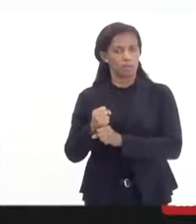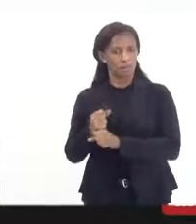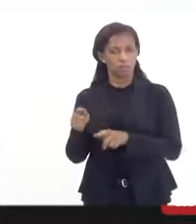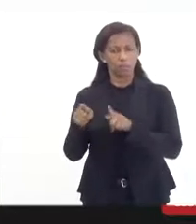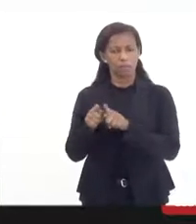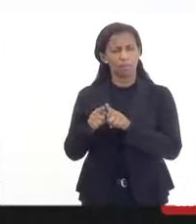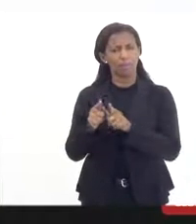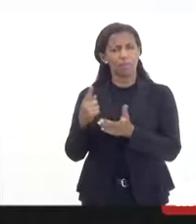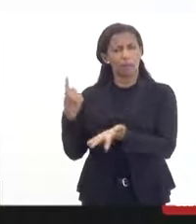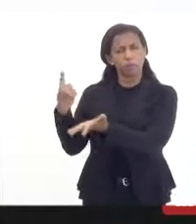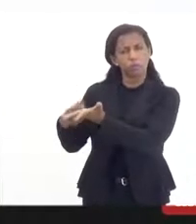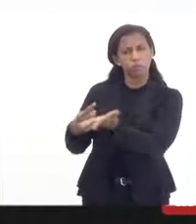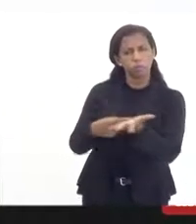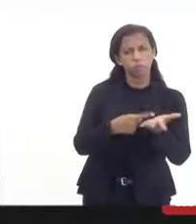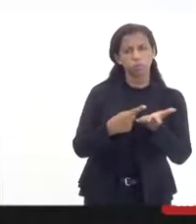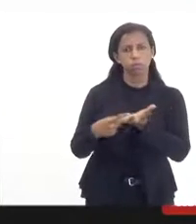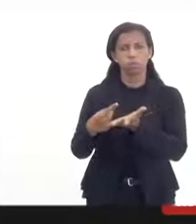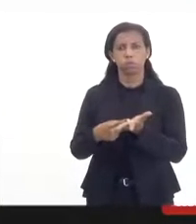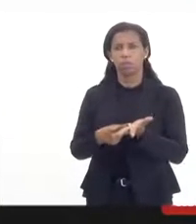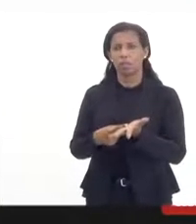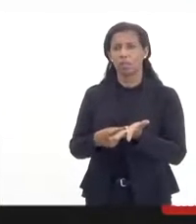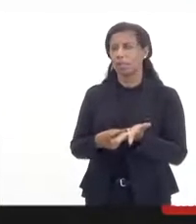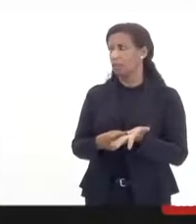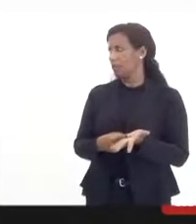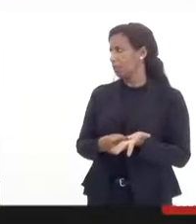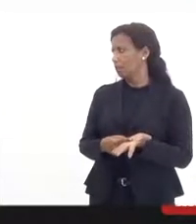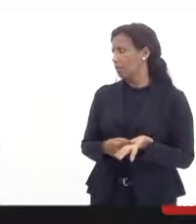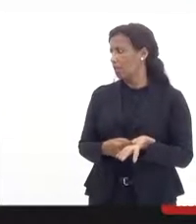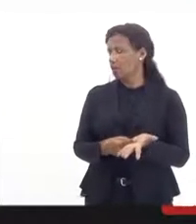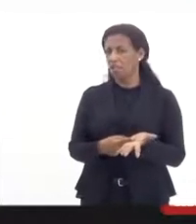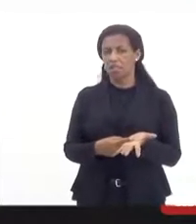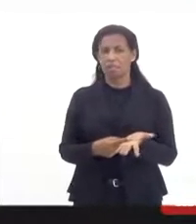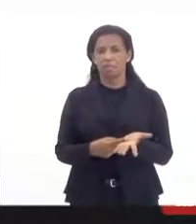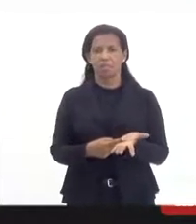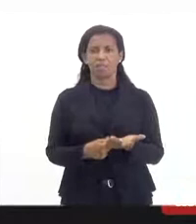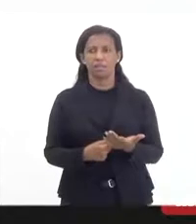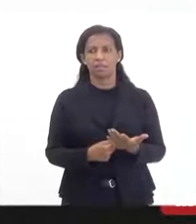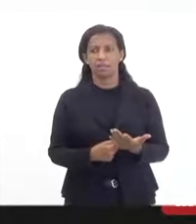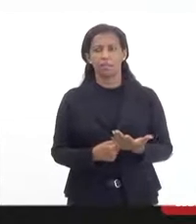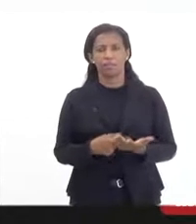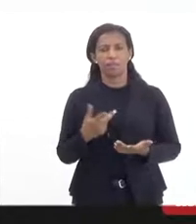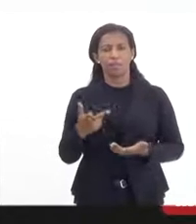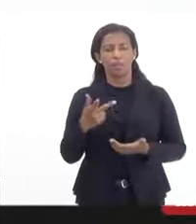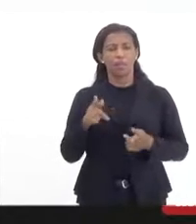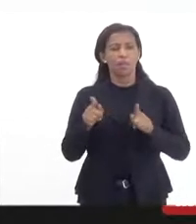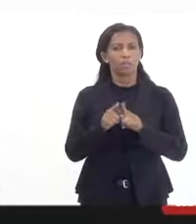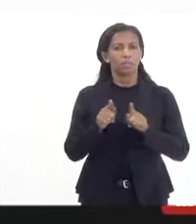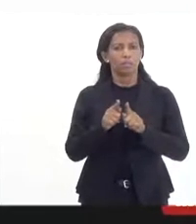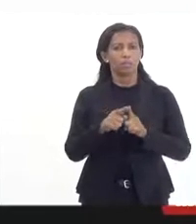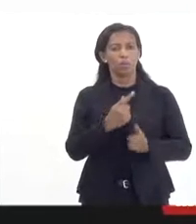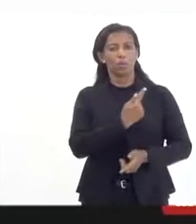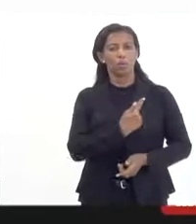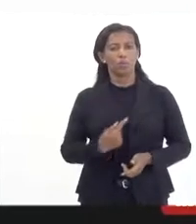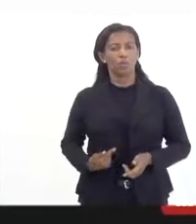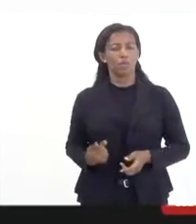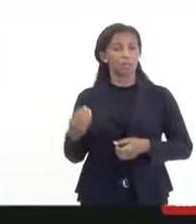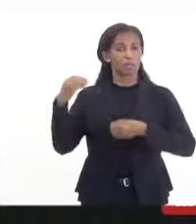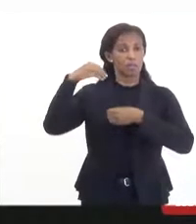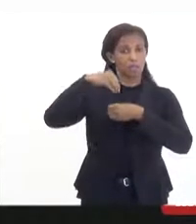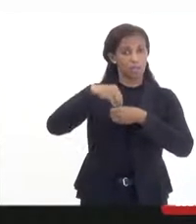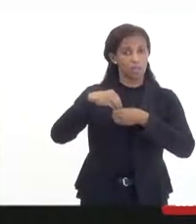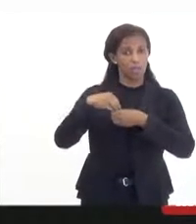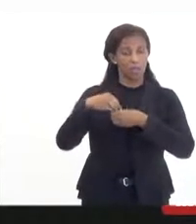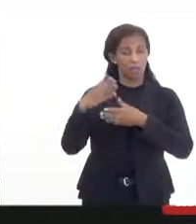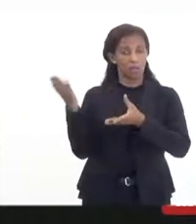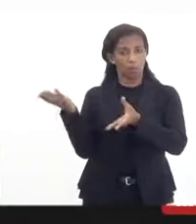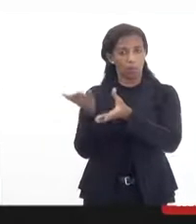tributários celebrados entre a empresa e o Estado nos últimos 5 anos, um pouco da governança interna para aprovação desses processos